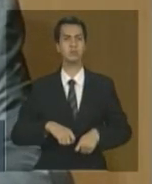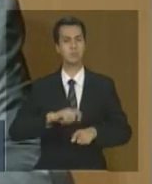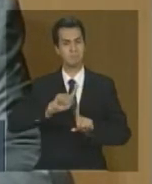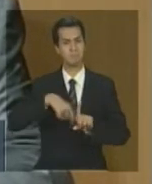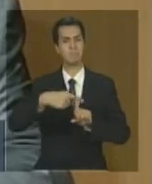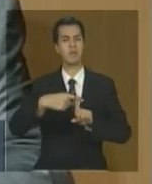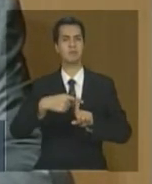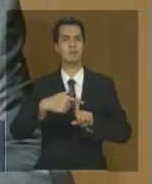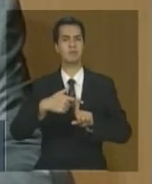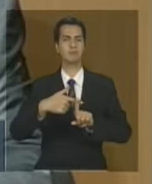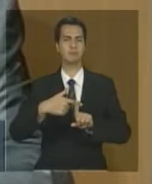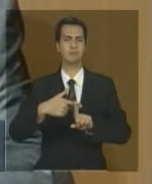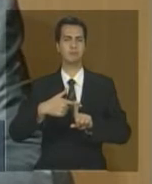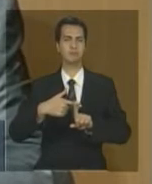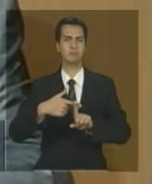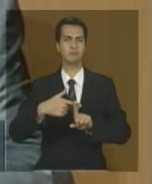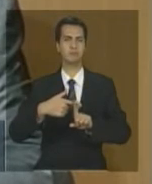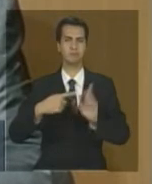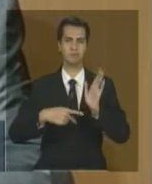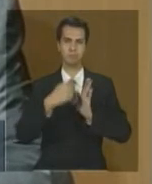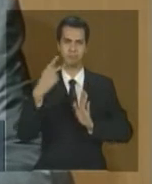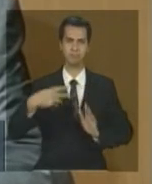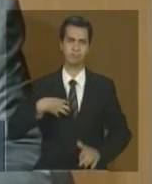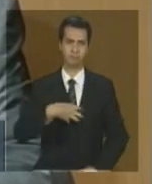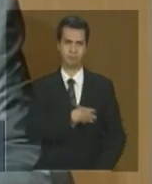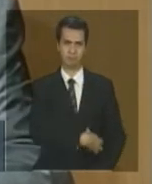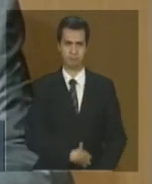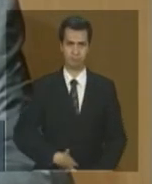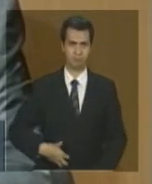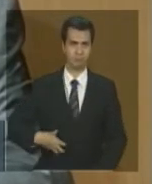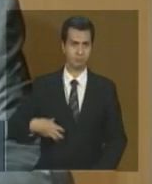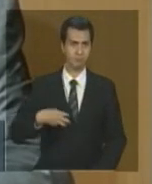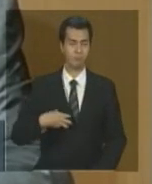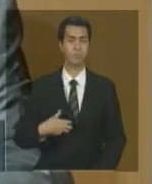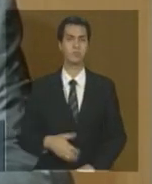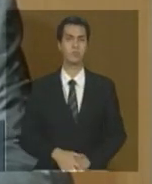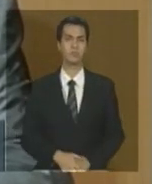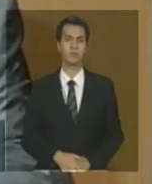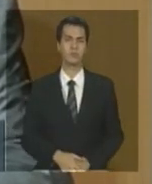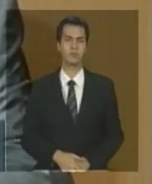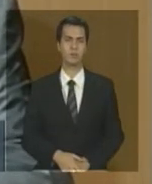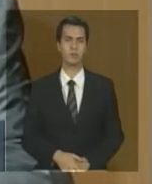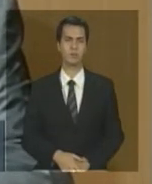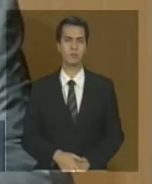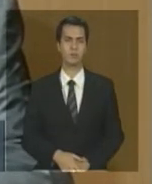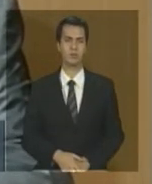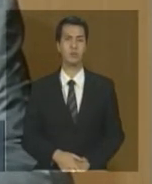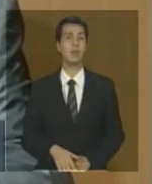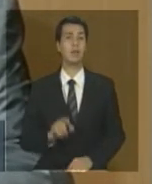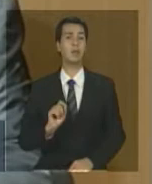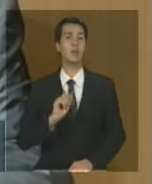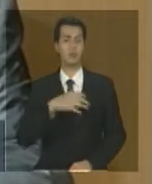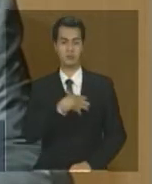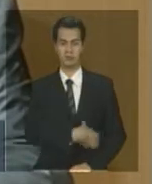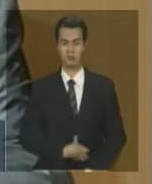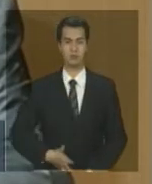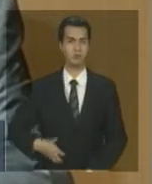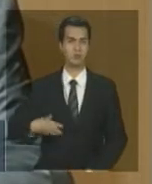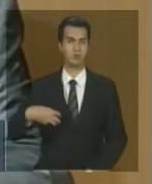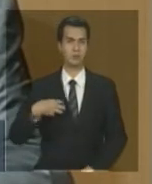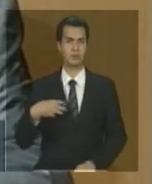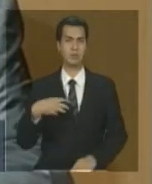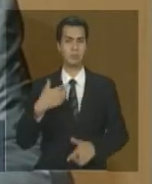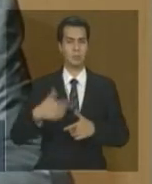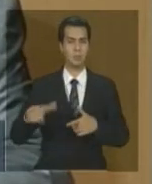suplementares. Como última notícia, esses órgãos não despertam rejeição e não necessitam